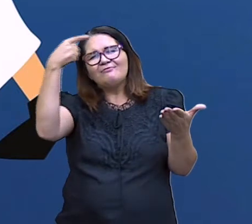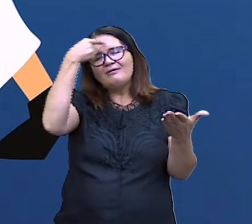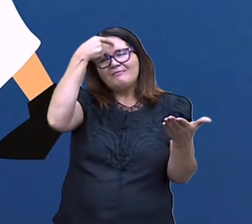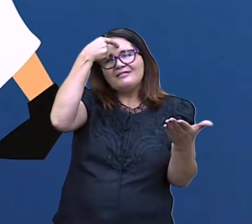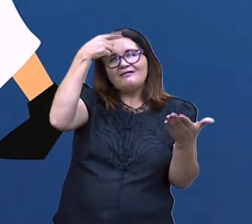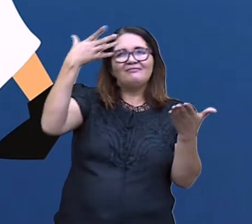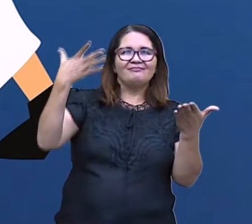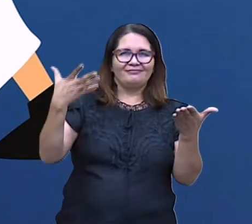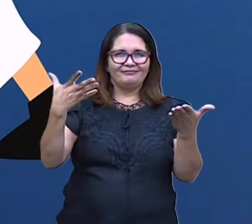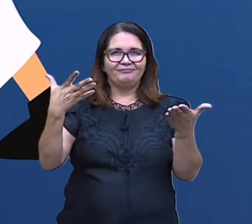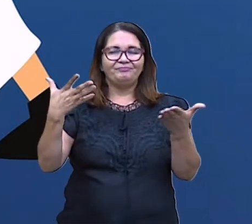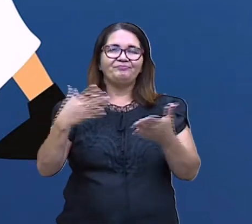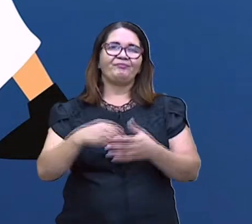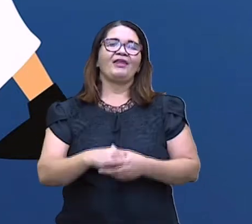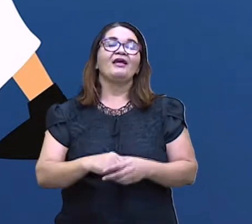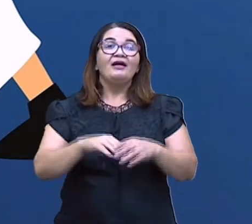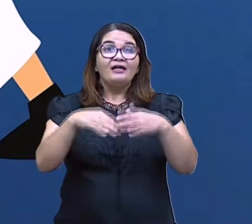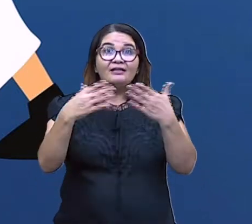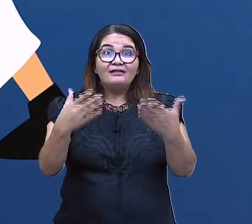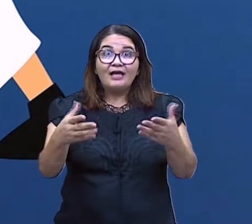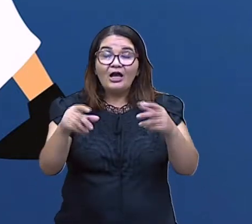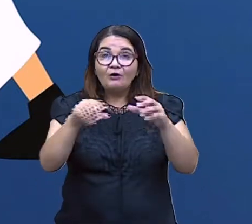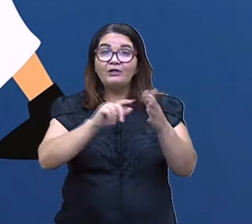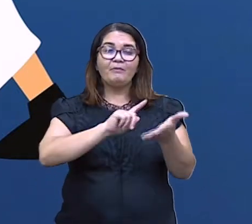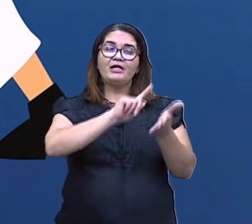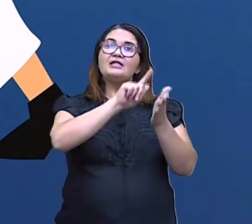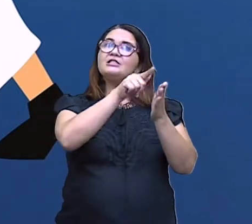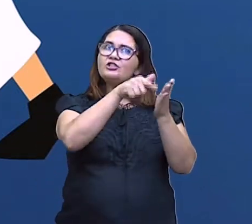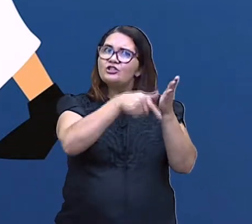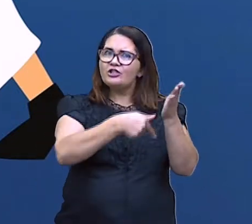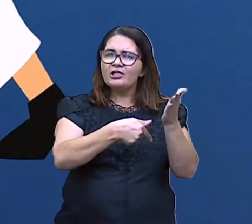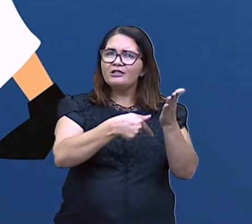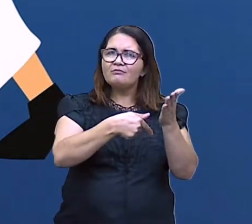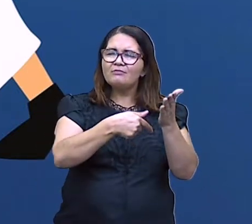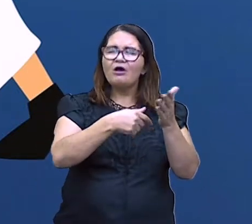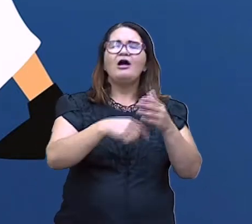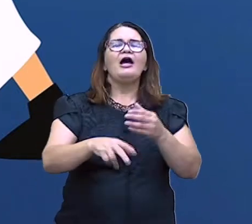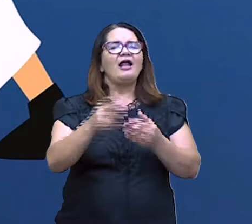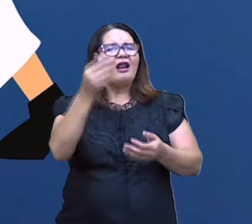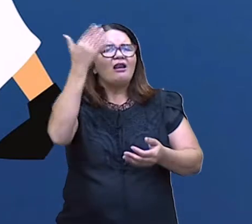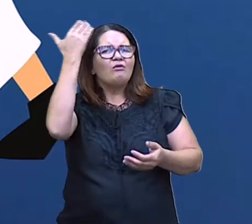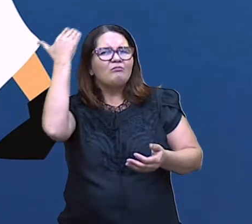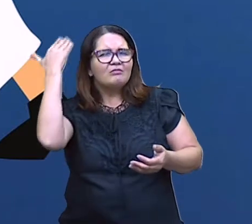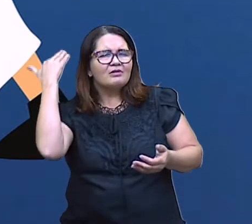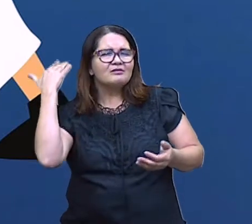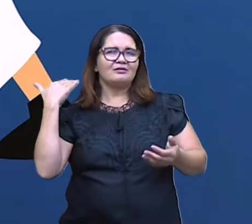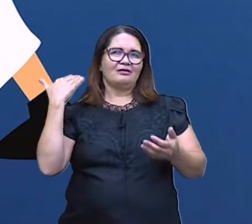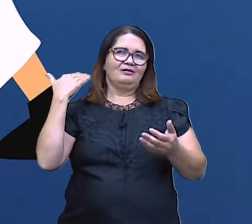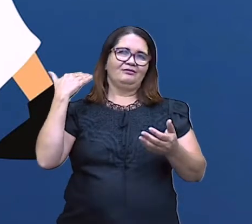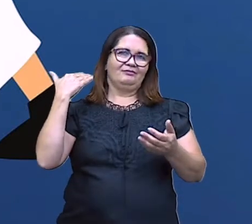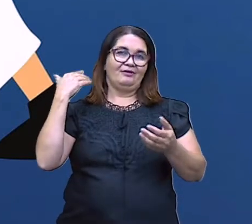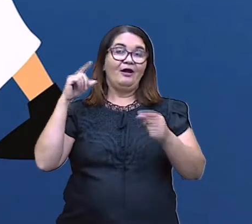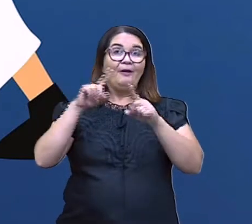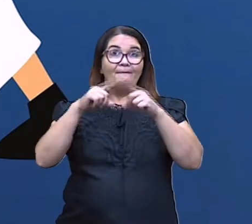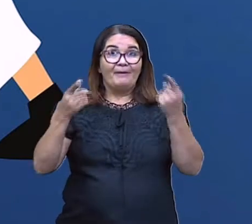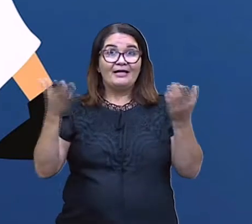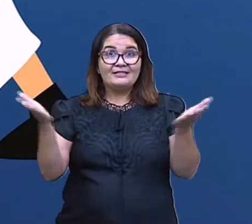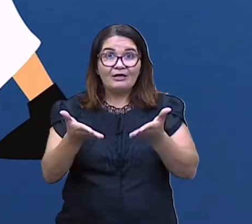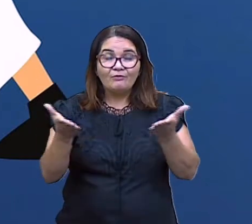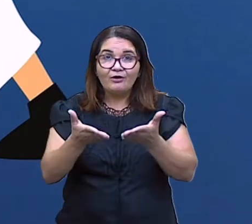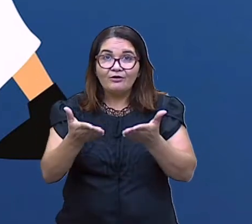né? E esse gênero, pessoal, ele é antigo, mas chegou agora para nós estudarmos. E vamos sair dessa aula